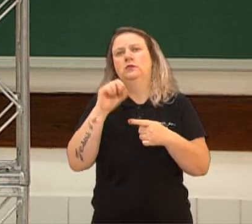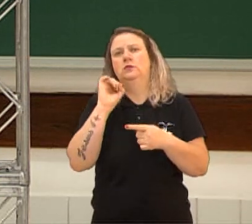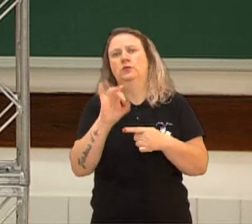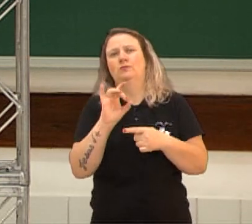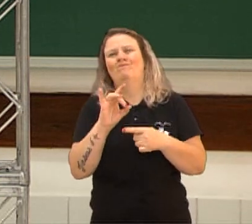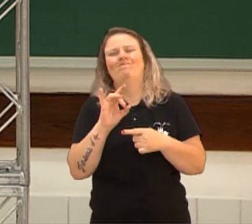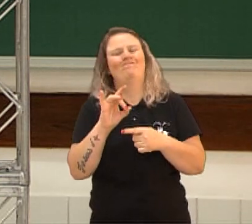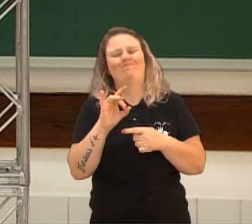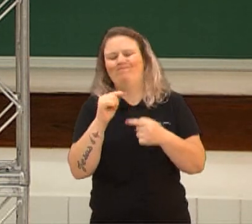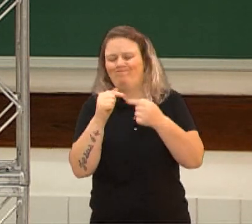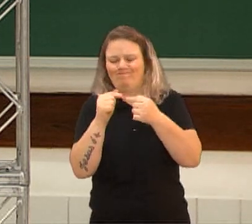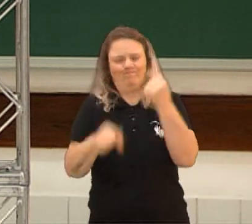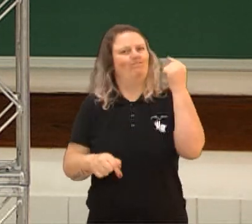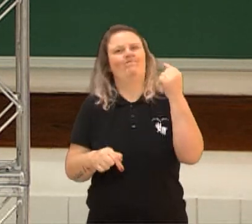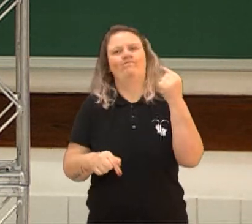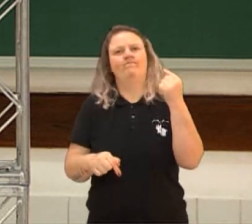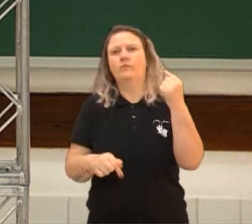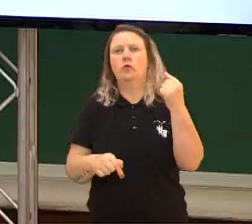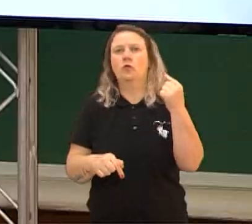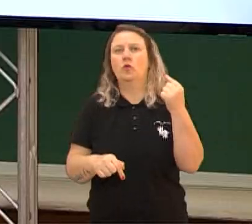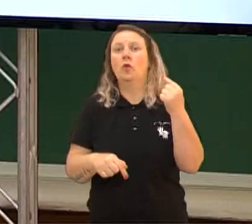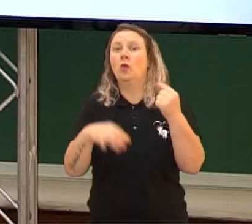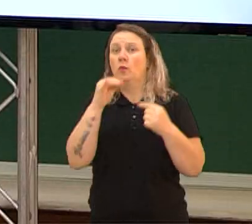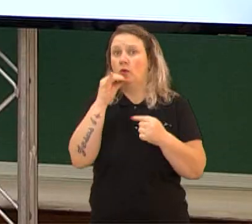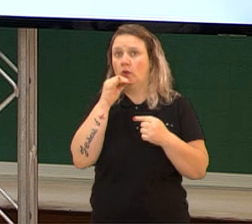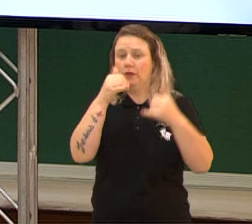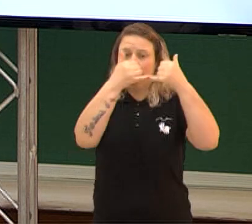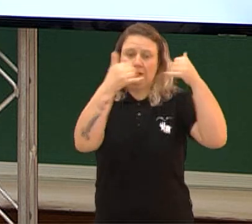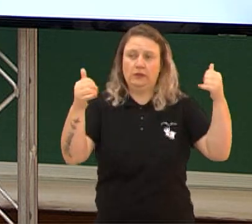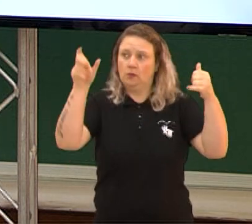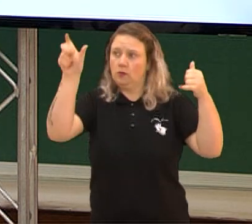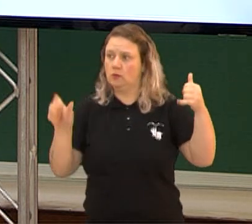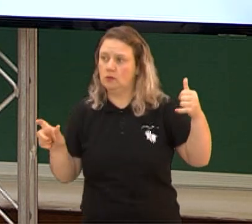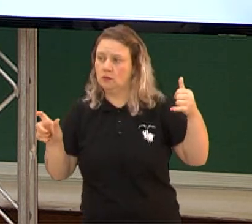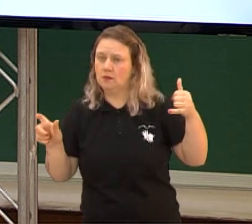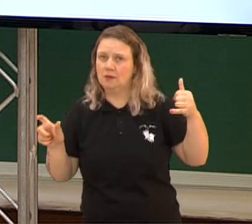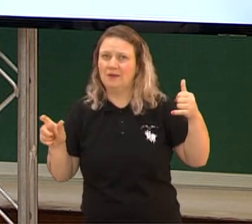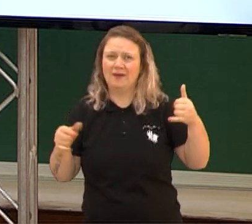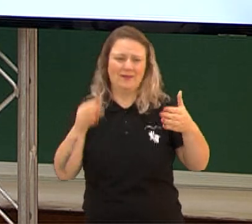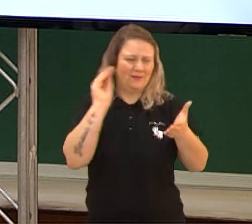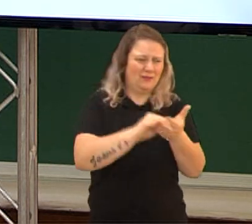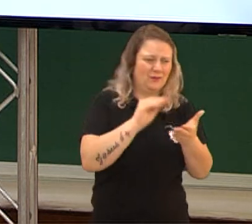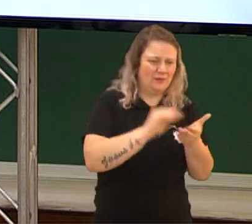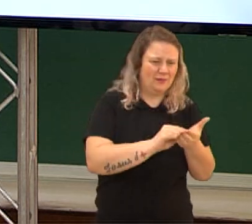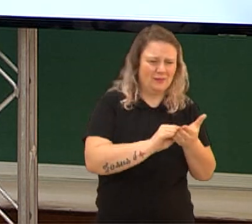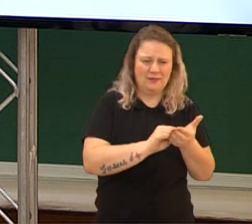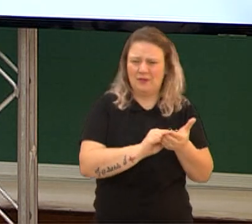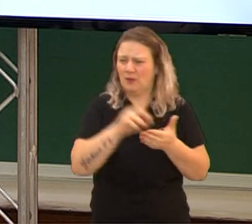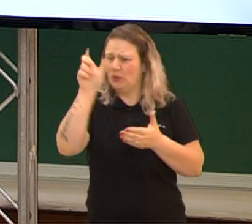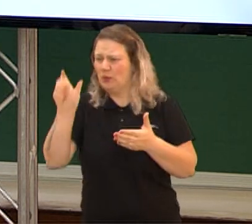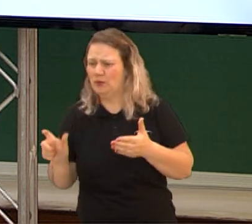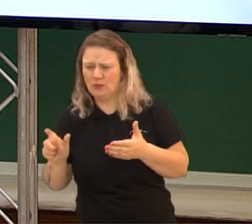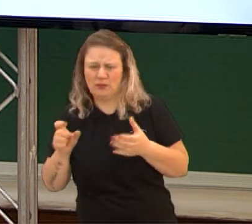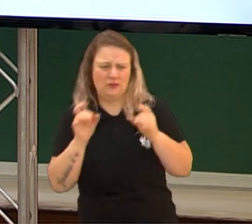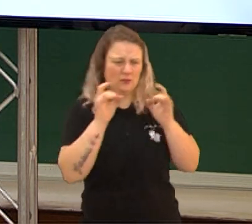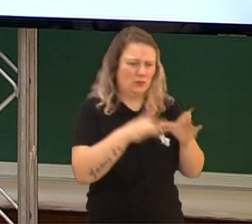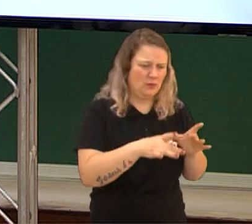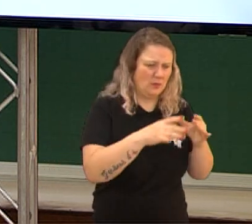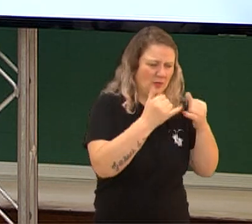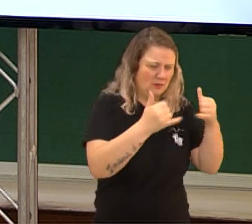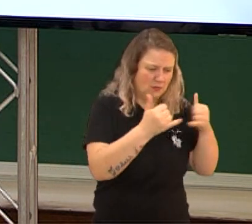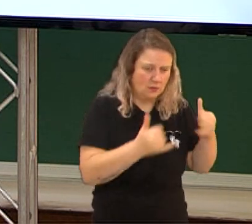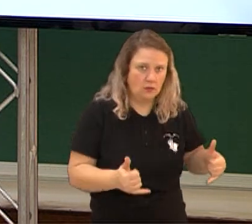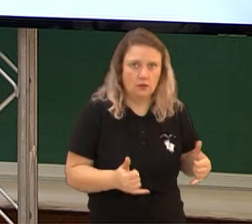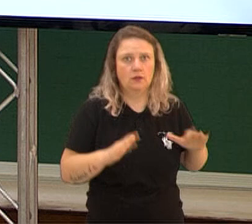vai encaixar. Vocês estão me entendendo? Quando você fizer linha por coluna, vai sobrar linha, vai faltar coluna. Se não houver um encaixe perfeito,